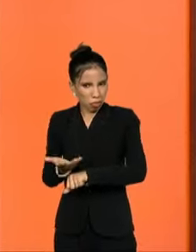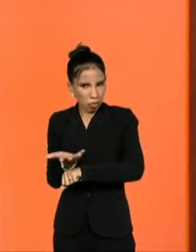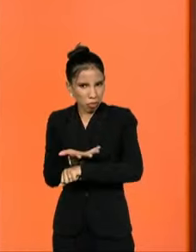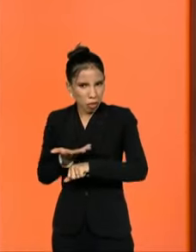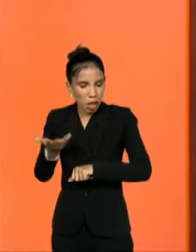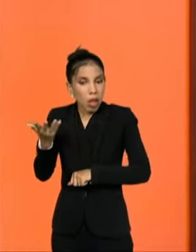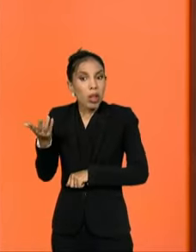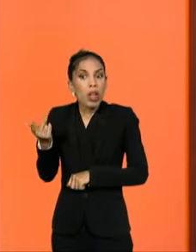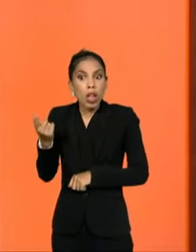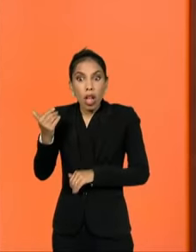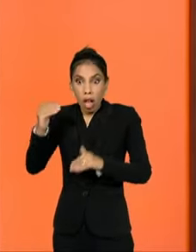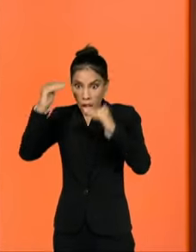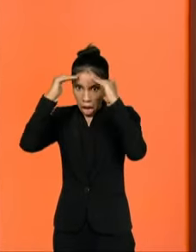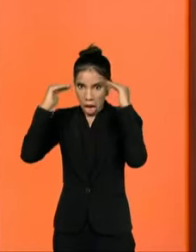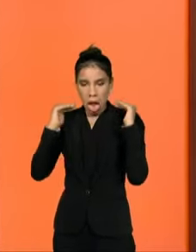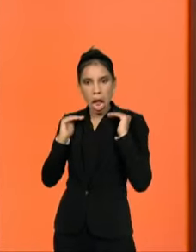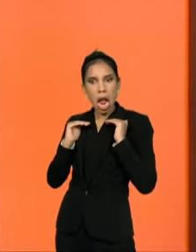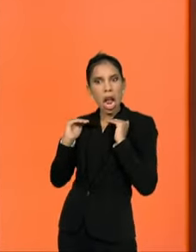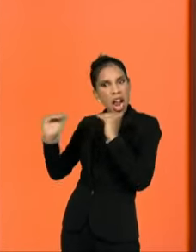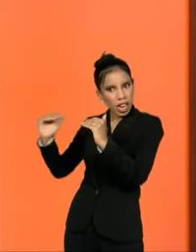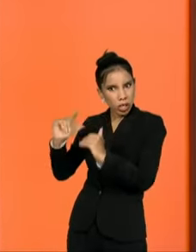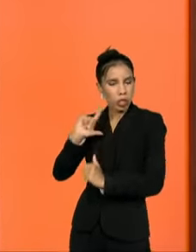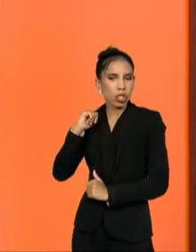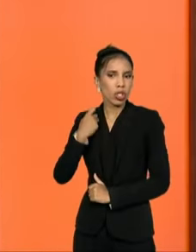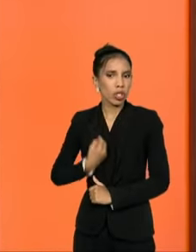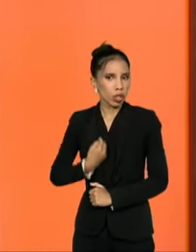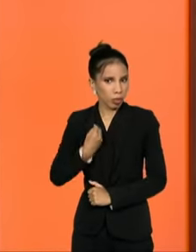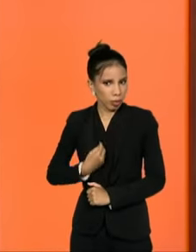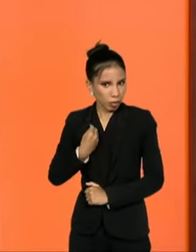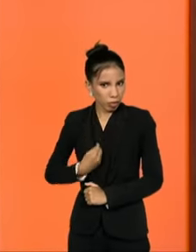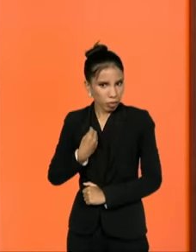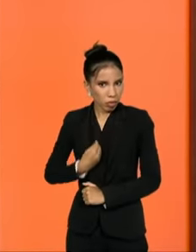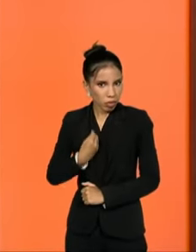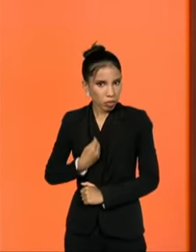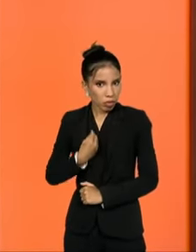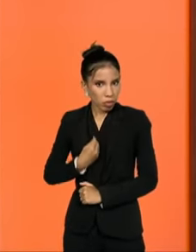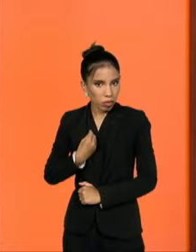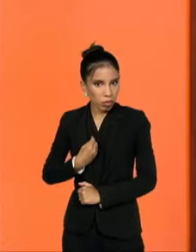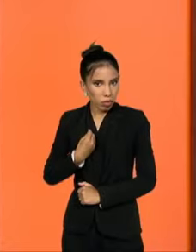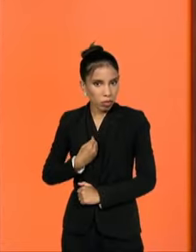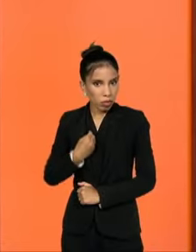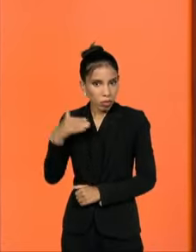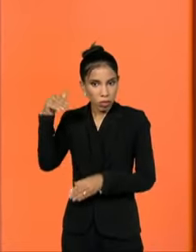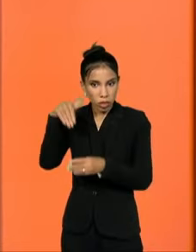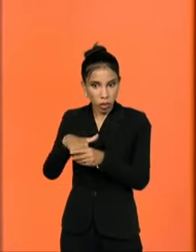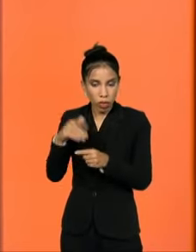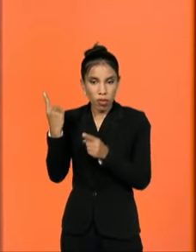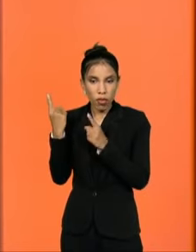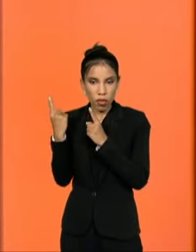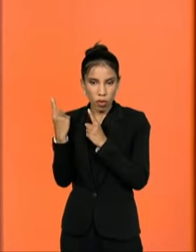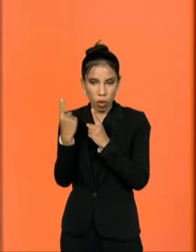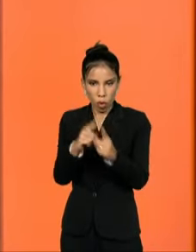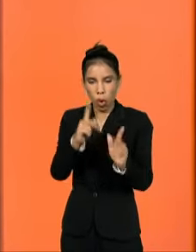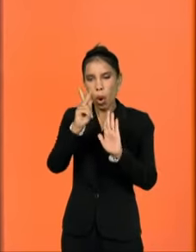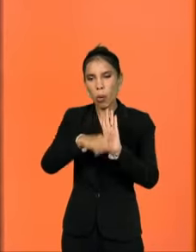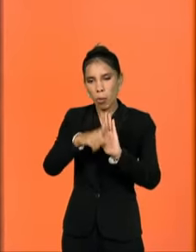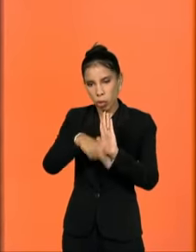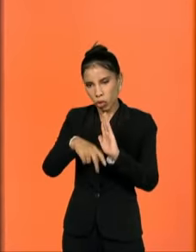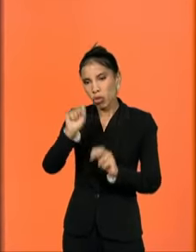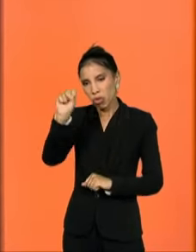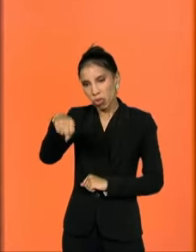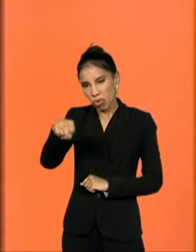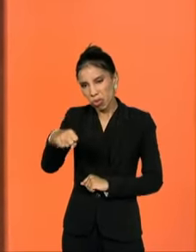Uma pessoa muito respeitosa. Clara, né, uma, né? Assim, ela votou contra um determinado